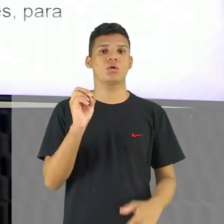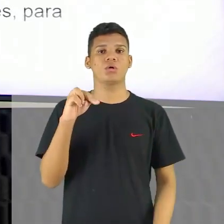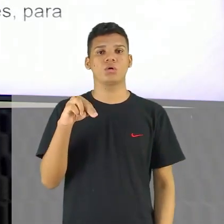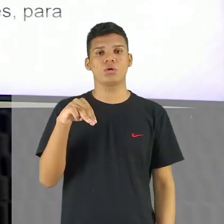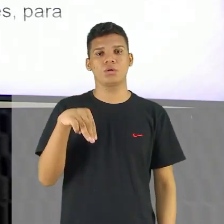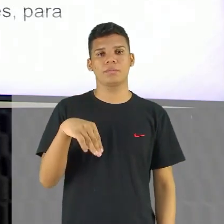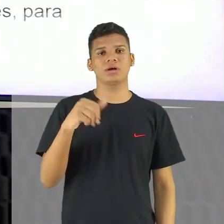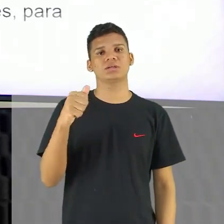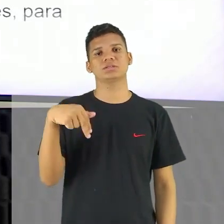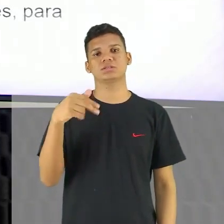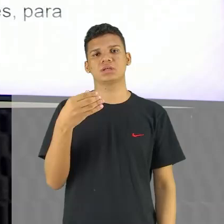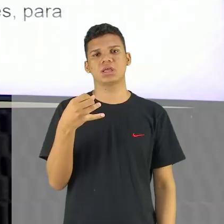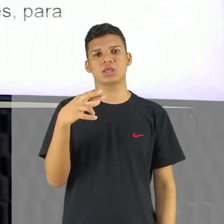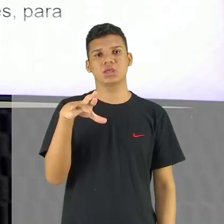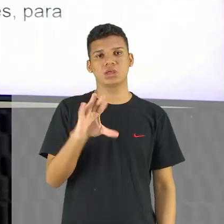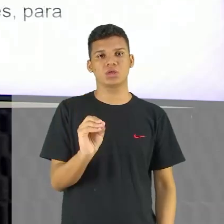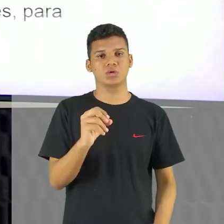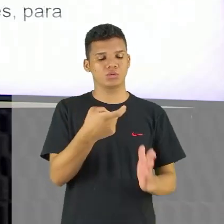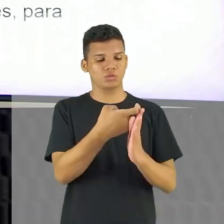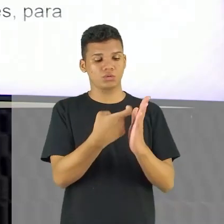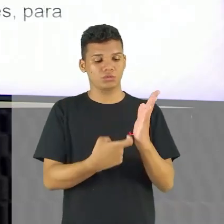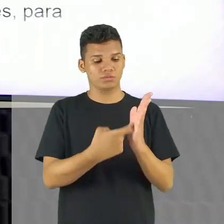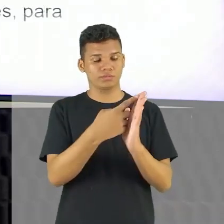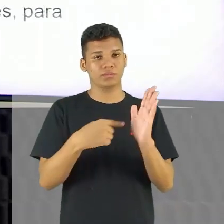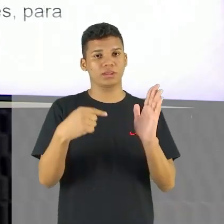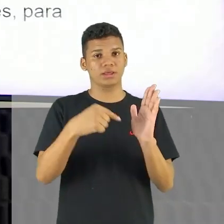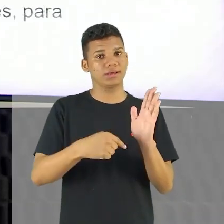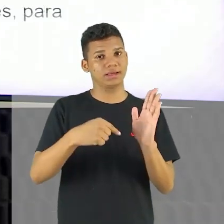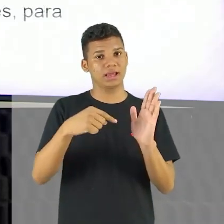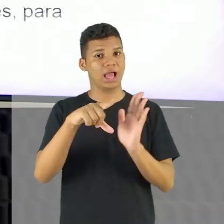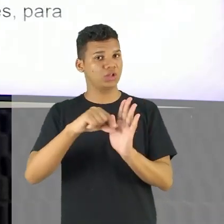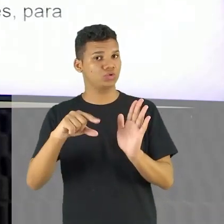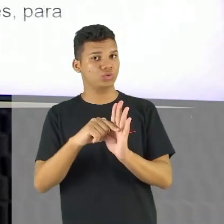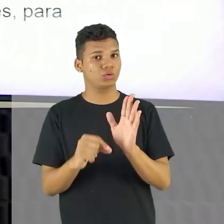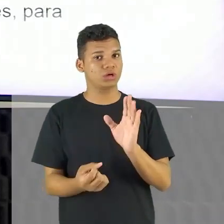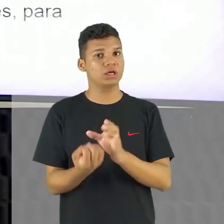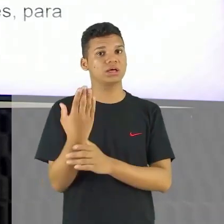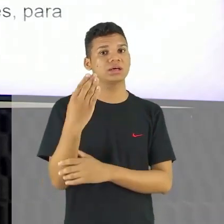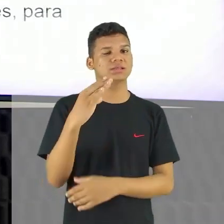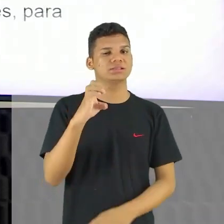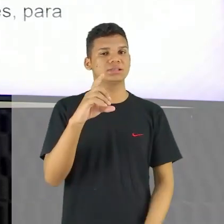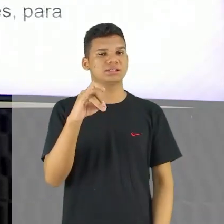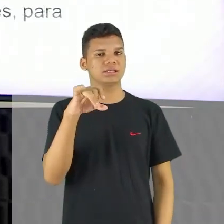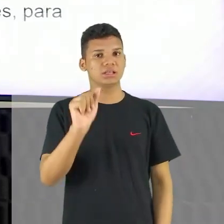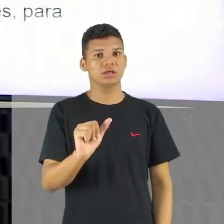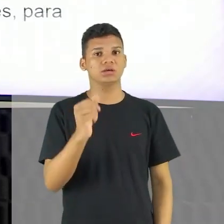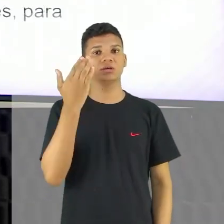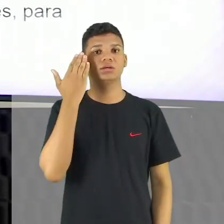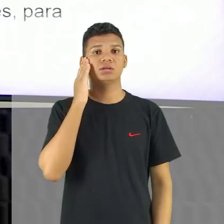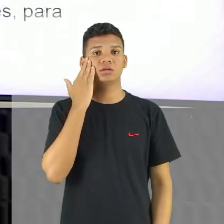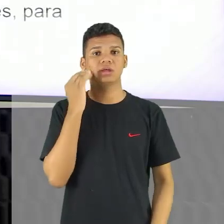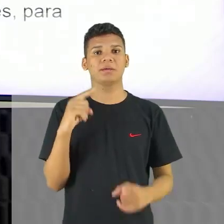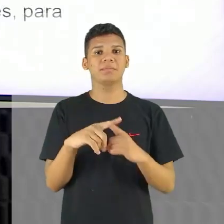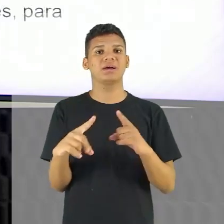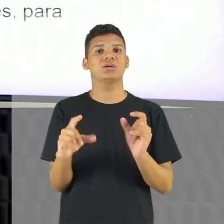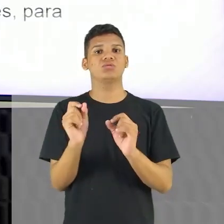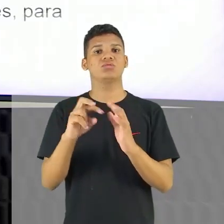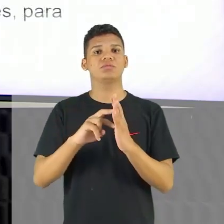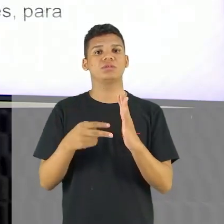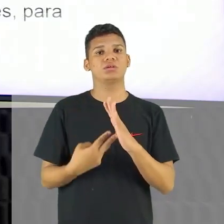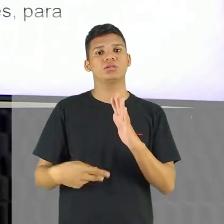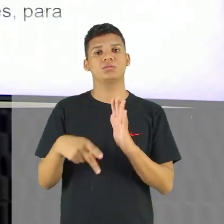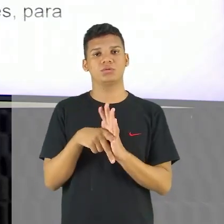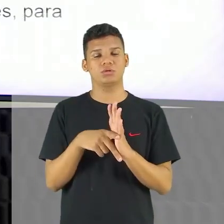forma poética que a Cecília Meirelles achou, entendeu, né, de reescrever